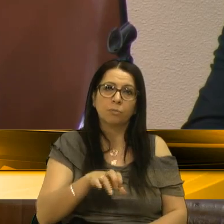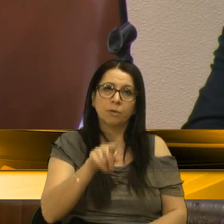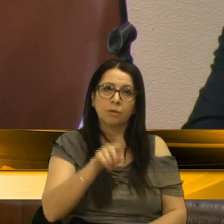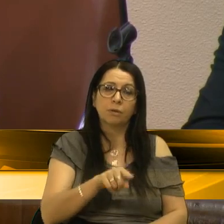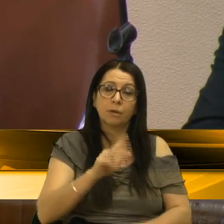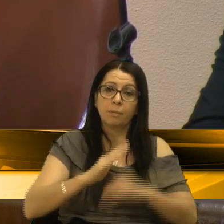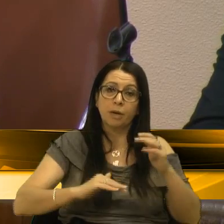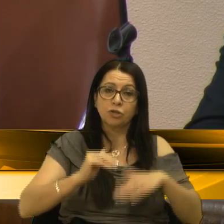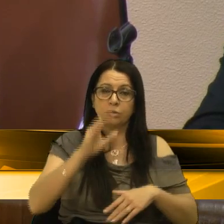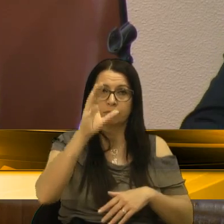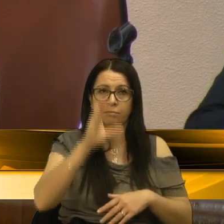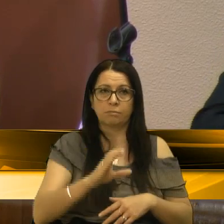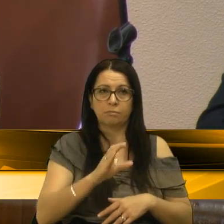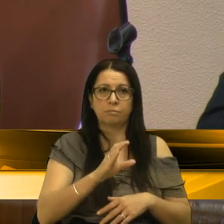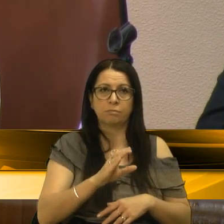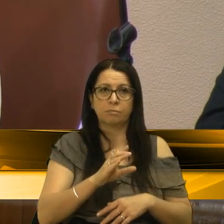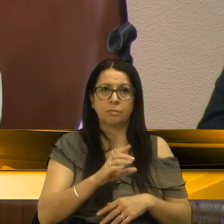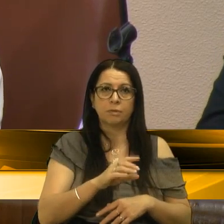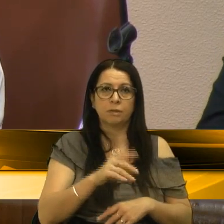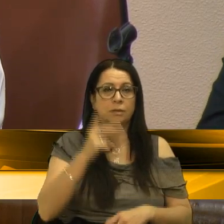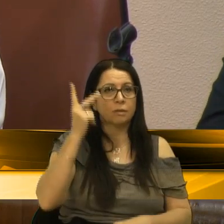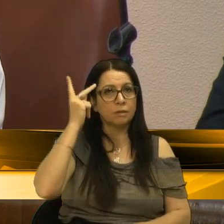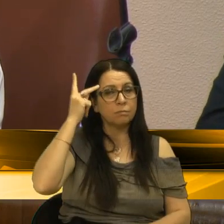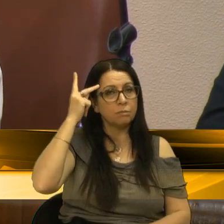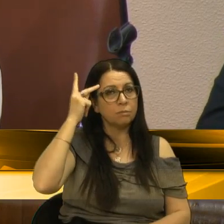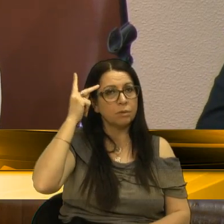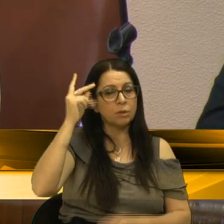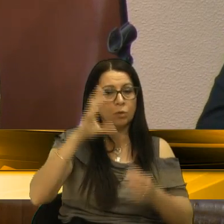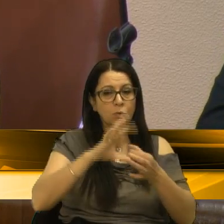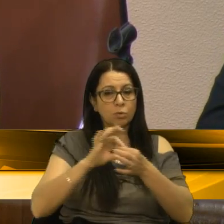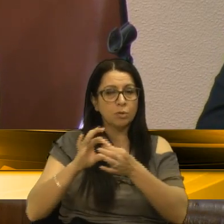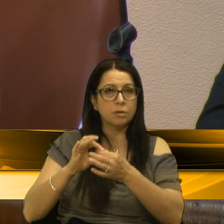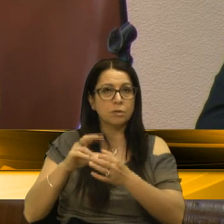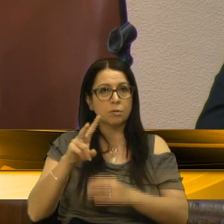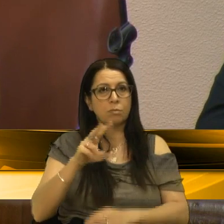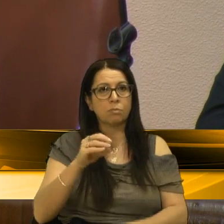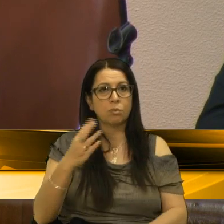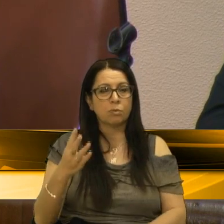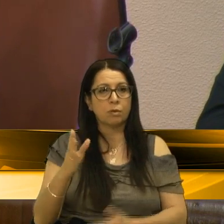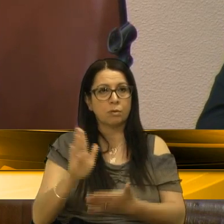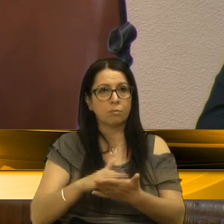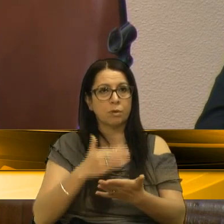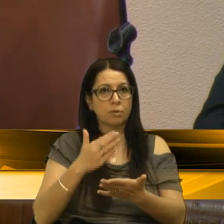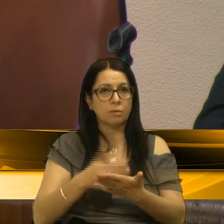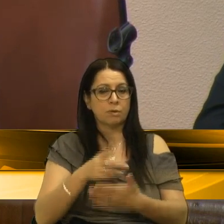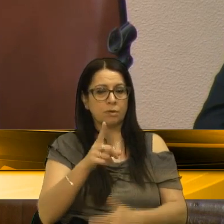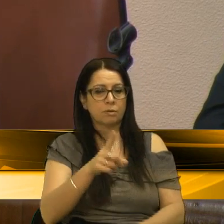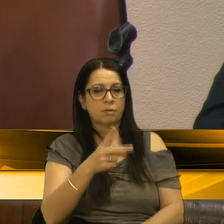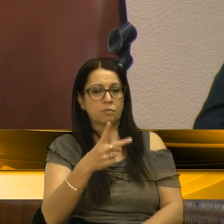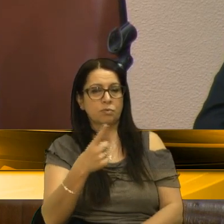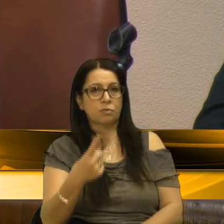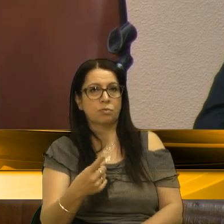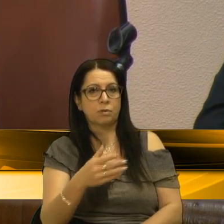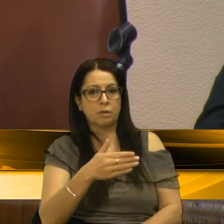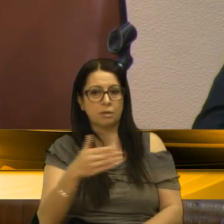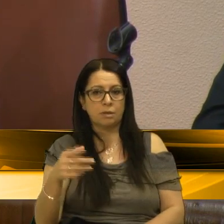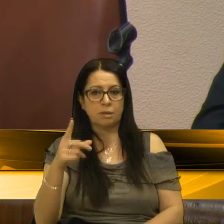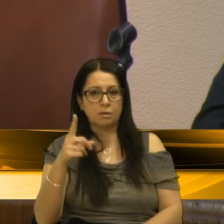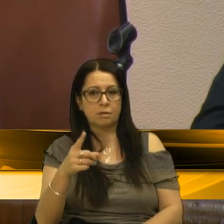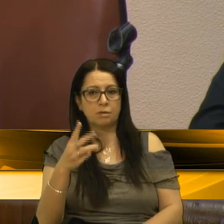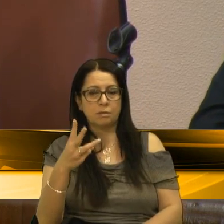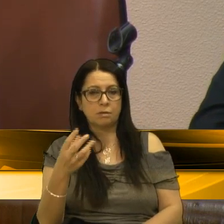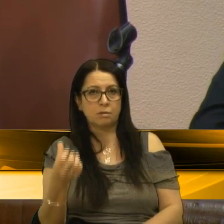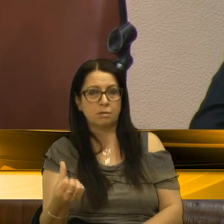Práticas de Cidadania, São Paulo, Contexto 2004, páginas 121 a